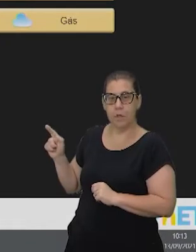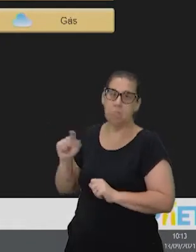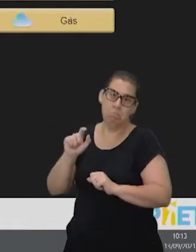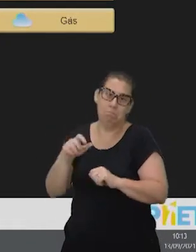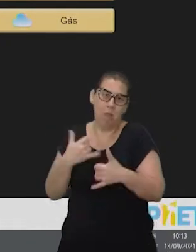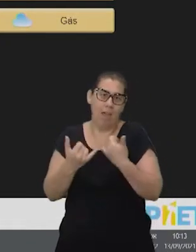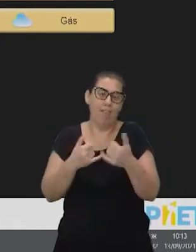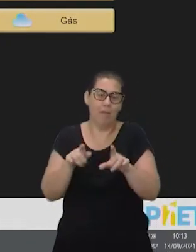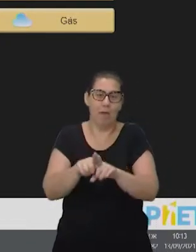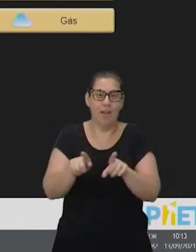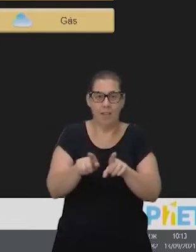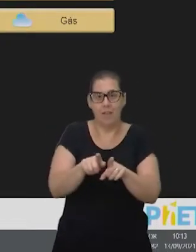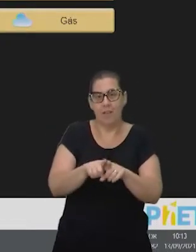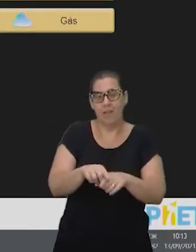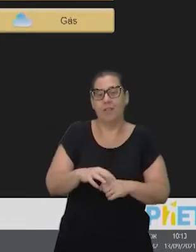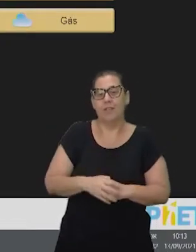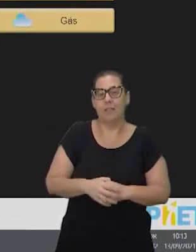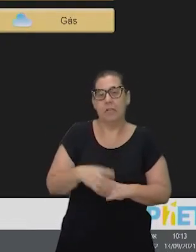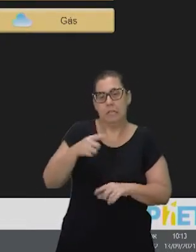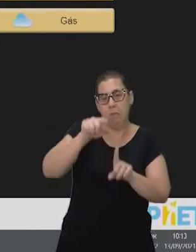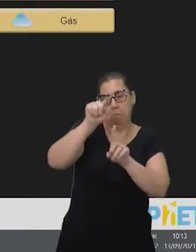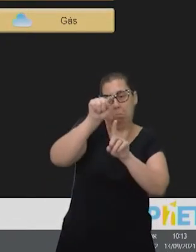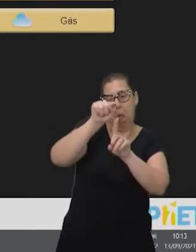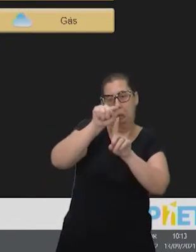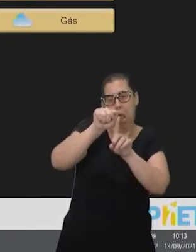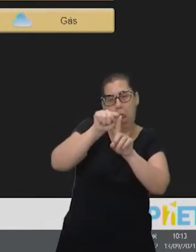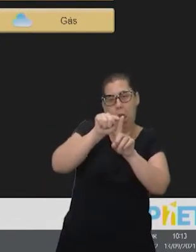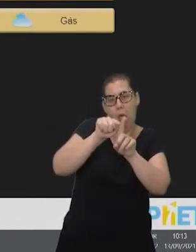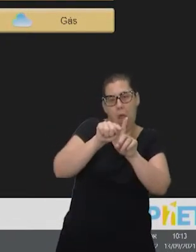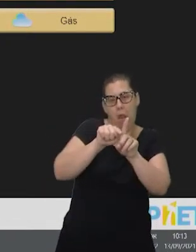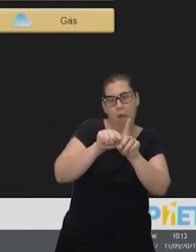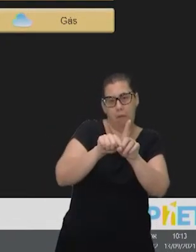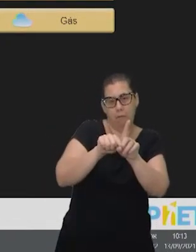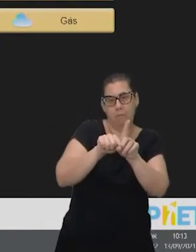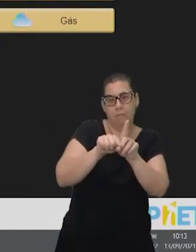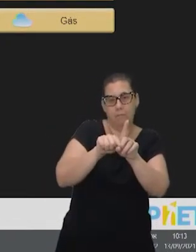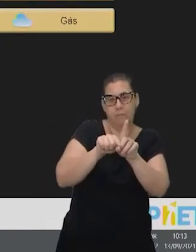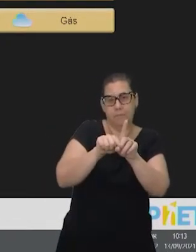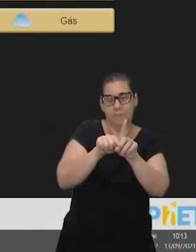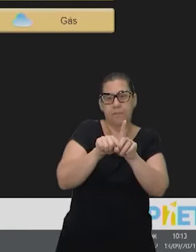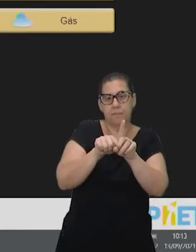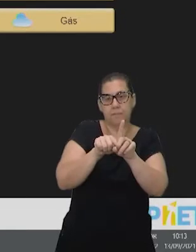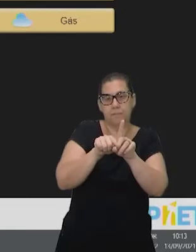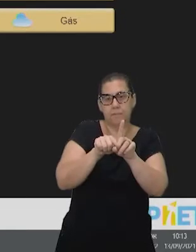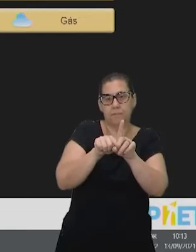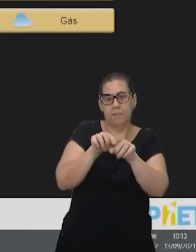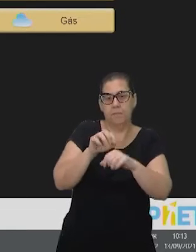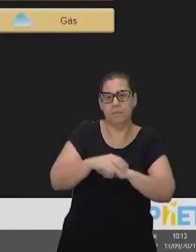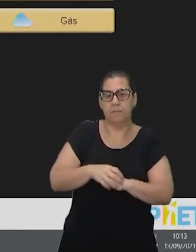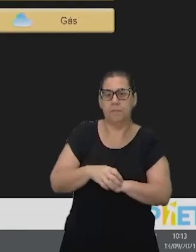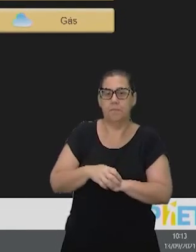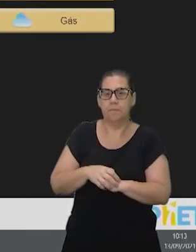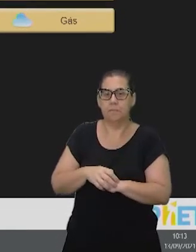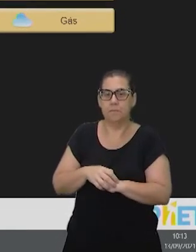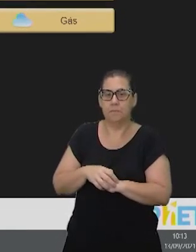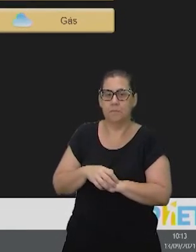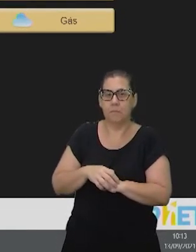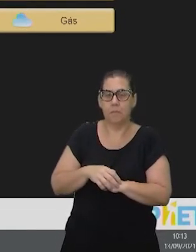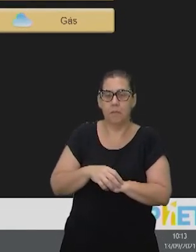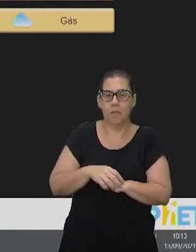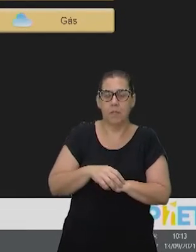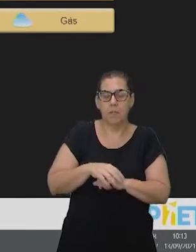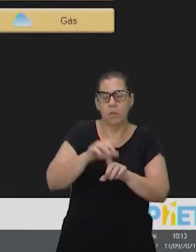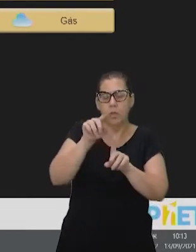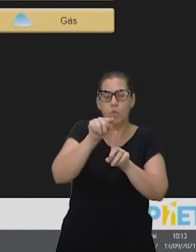aqui um pouquinho, se eu diminuir aqui a temperatura, ó, se eu esfriar, né, se eu retirar um pouco do